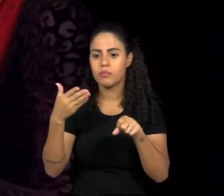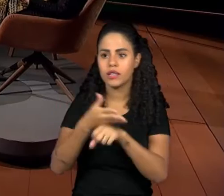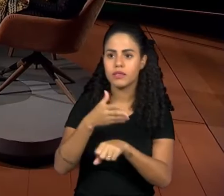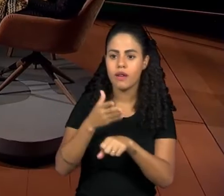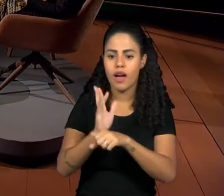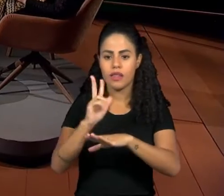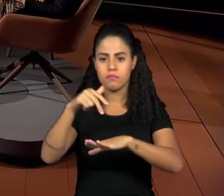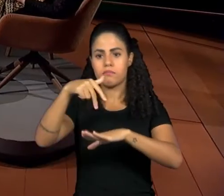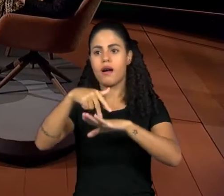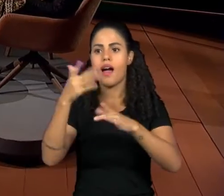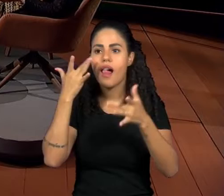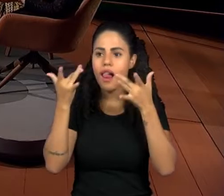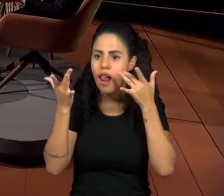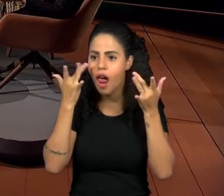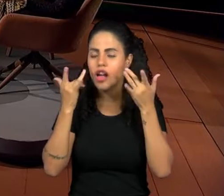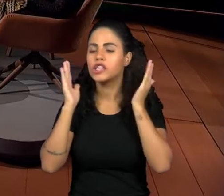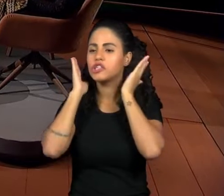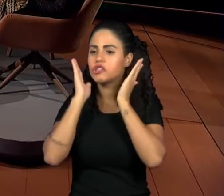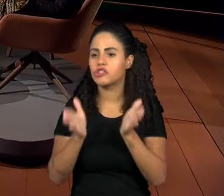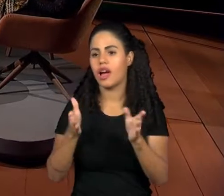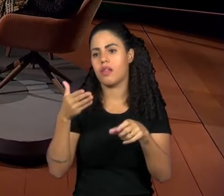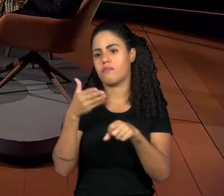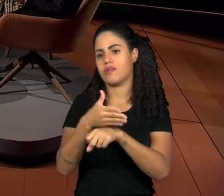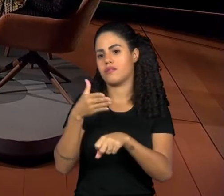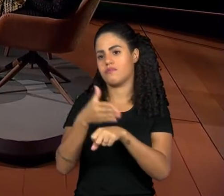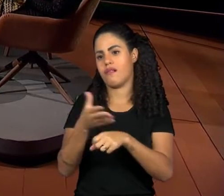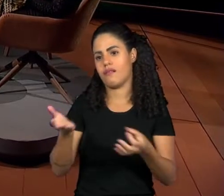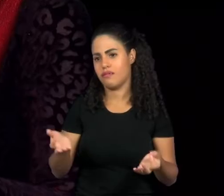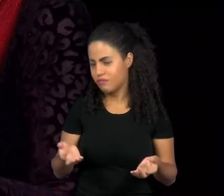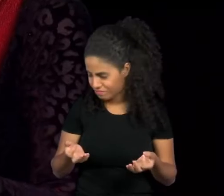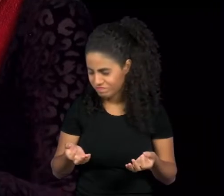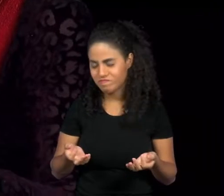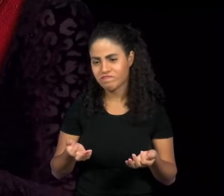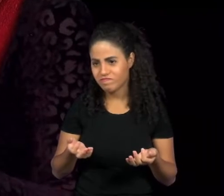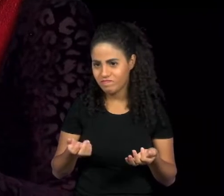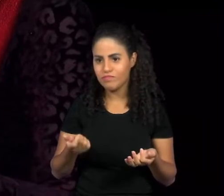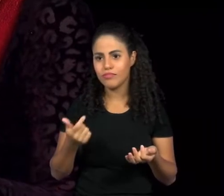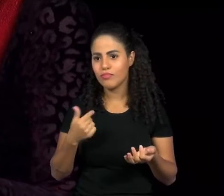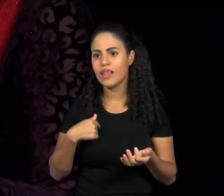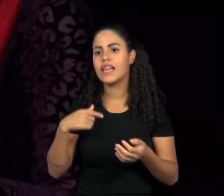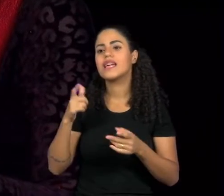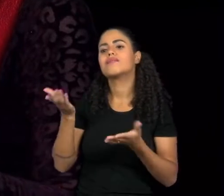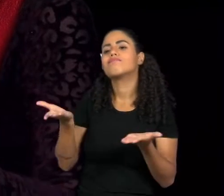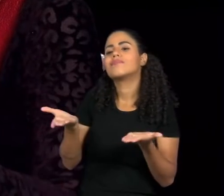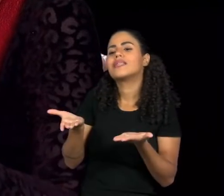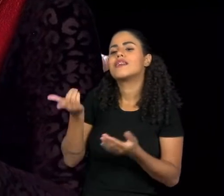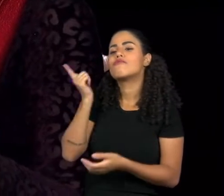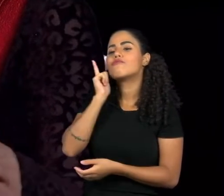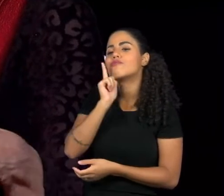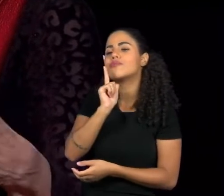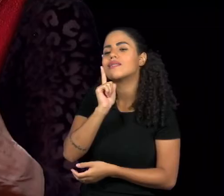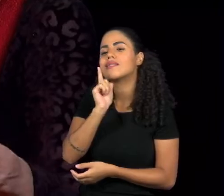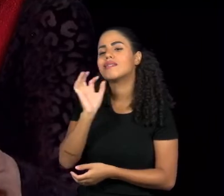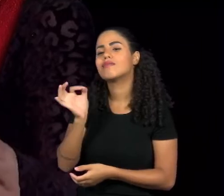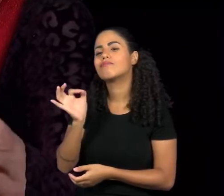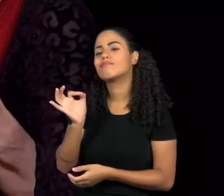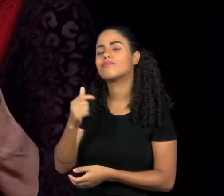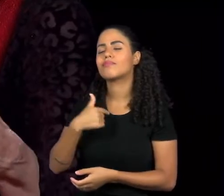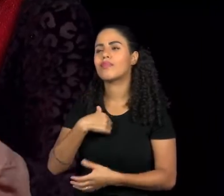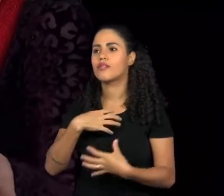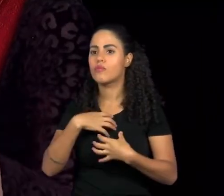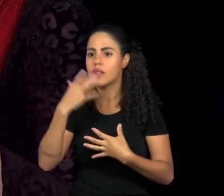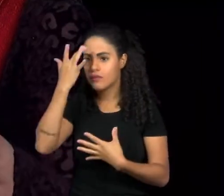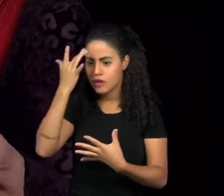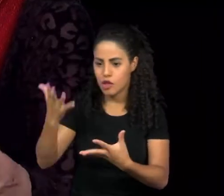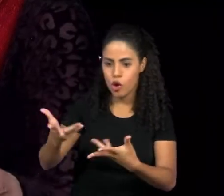apresentando no Teatro de Arena, né, e fazendo um Martins Pena, e dali para frente eles nos convidaram para